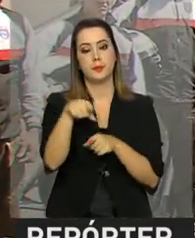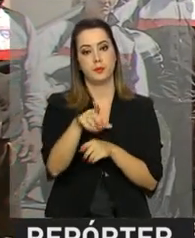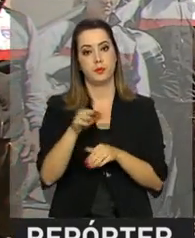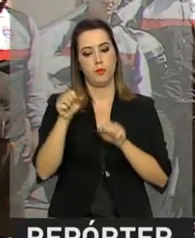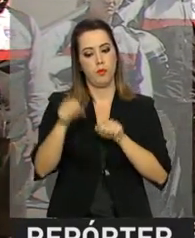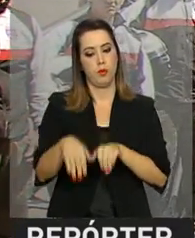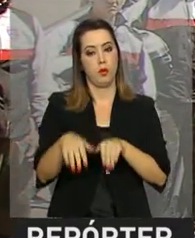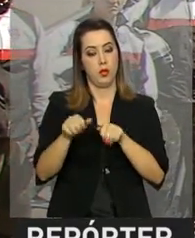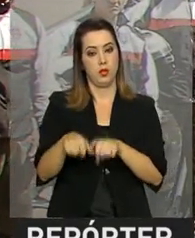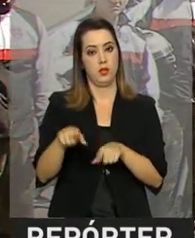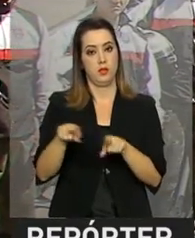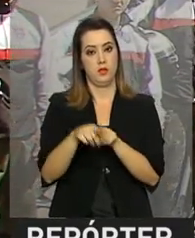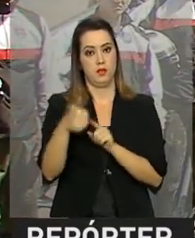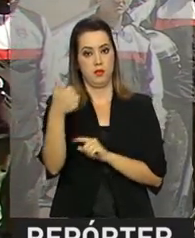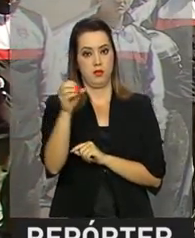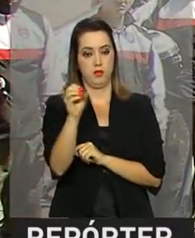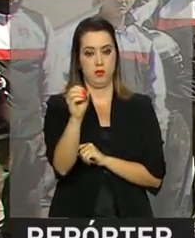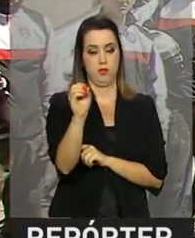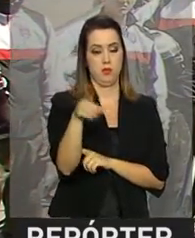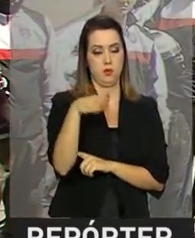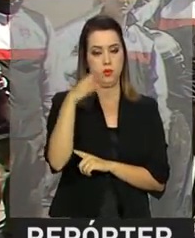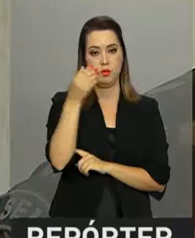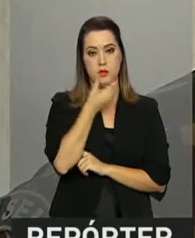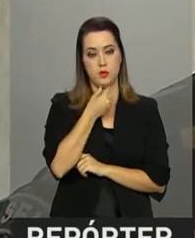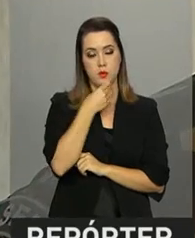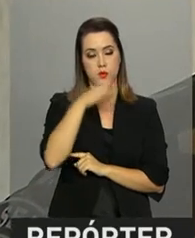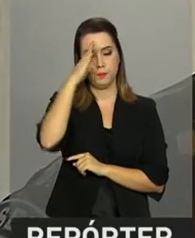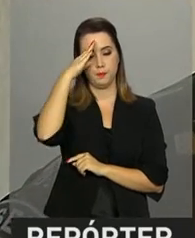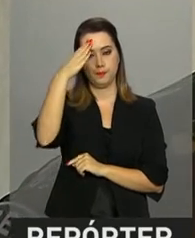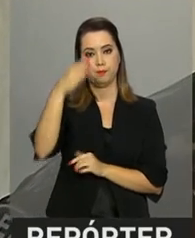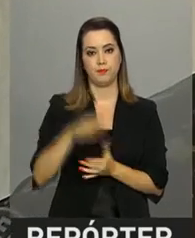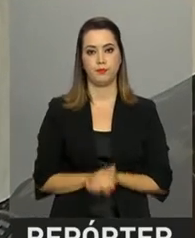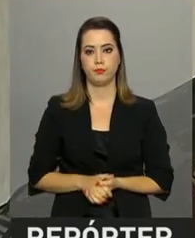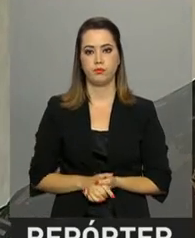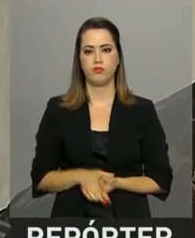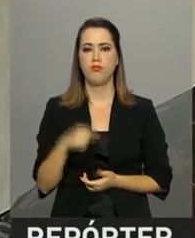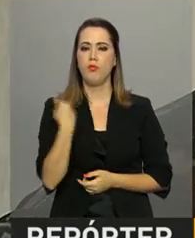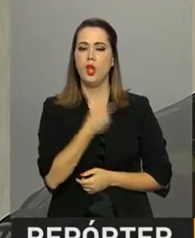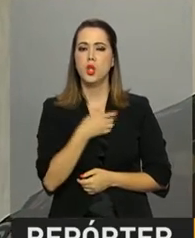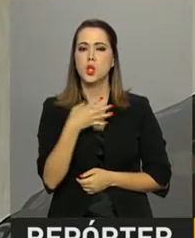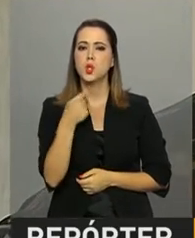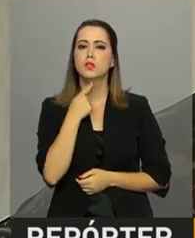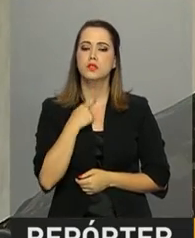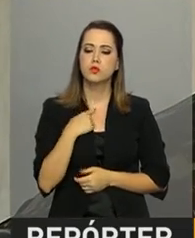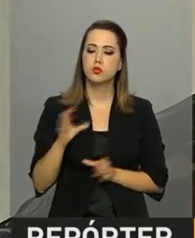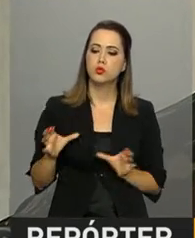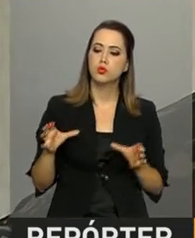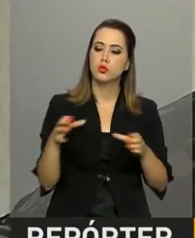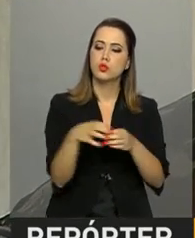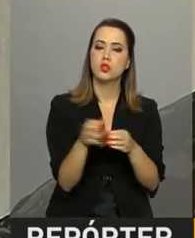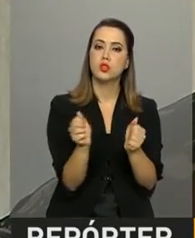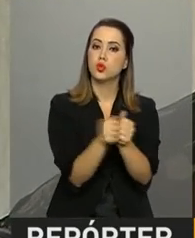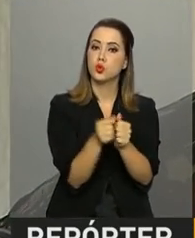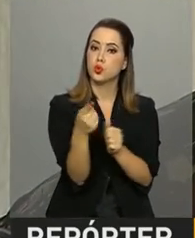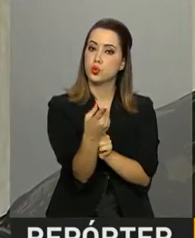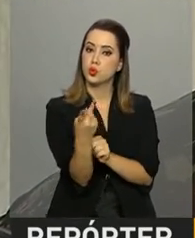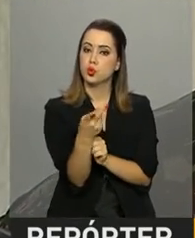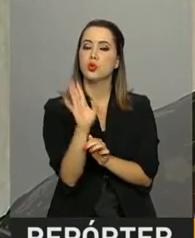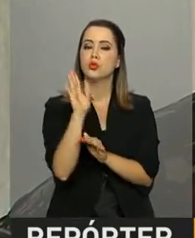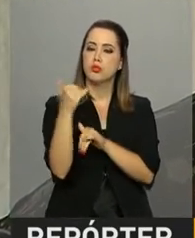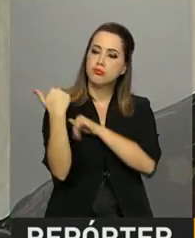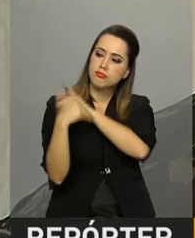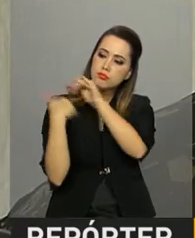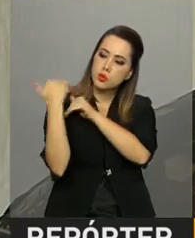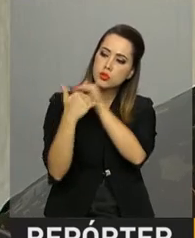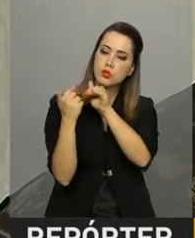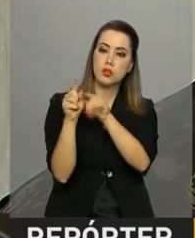contar com 1.300 militares do Exército. Nossa intenção é juntarmos a tradição e a modernidade. No primeiro momento,